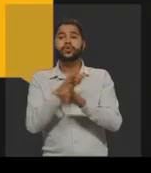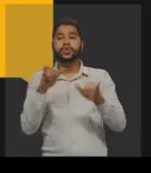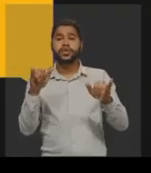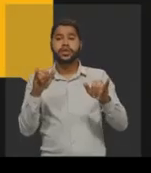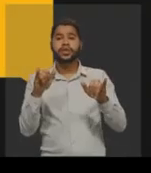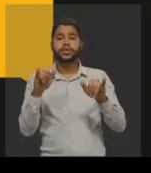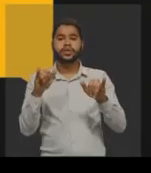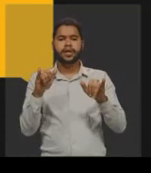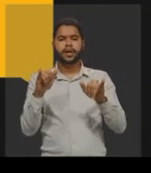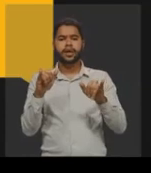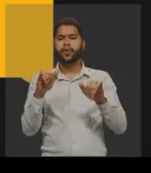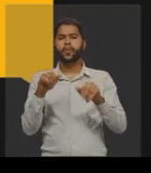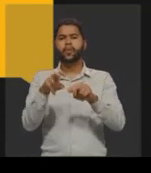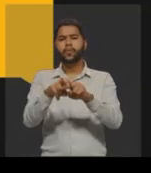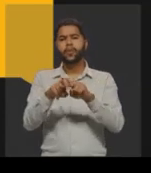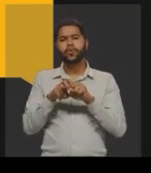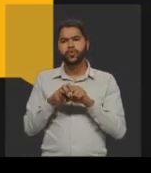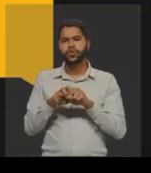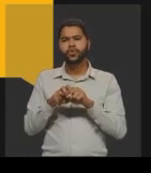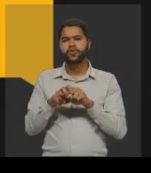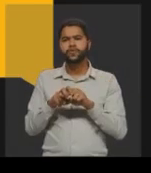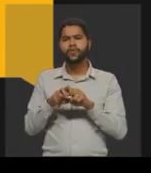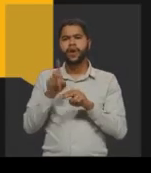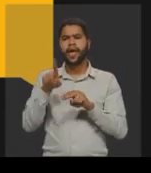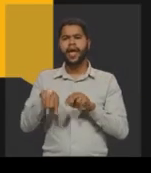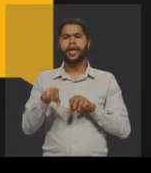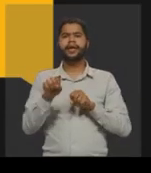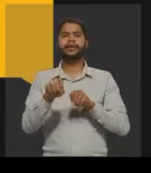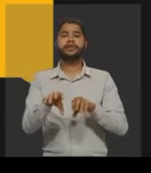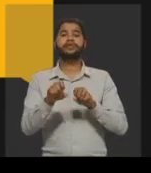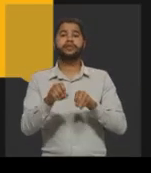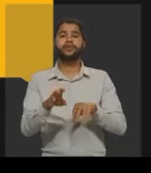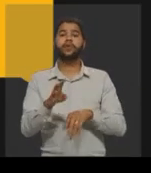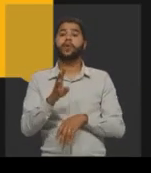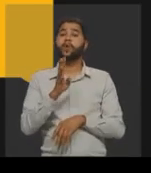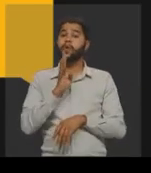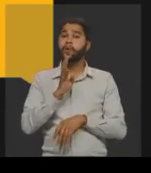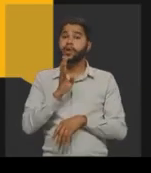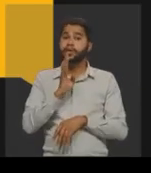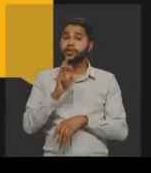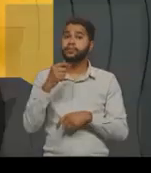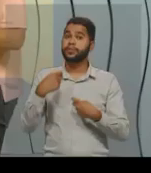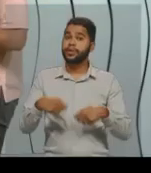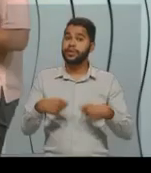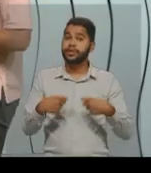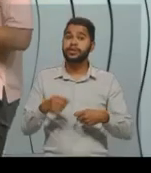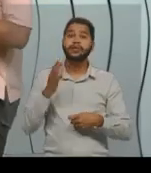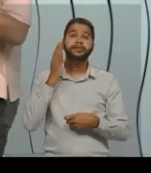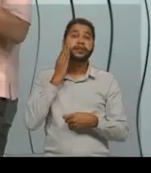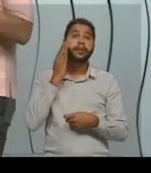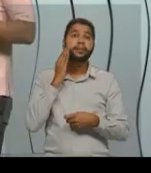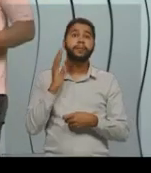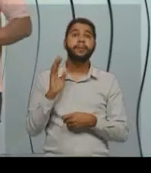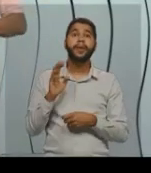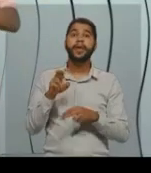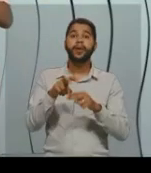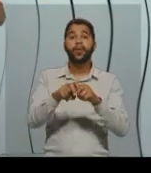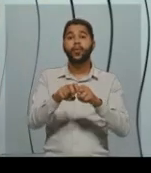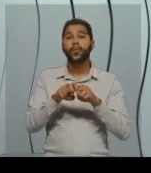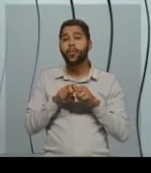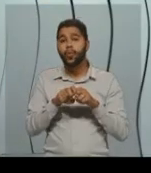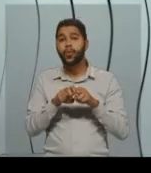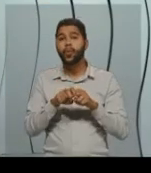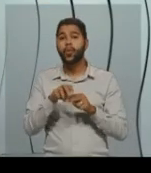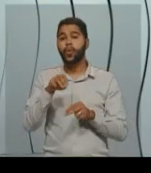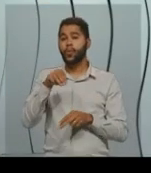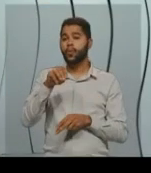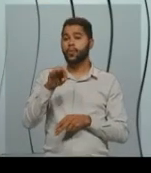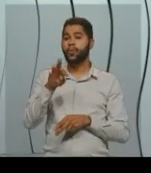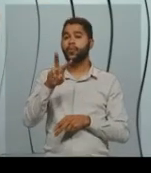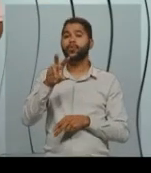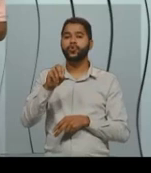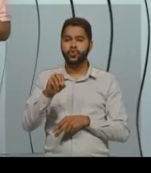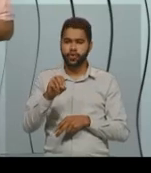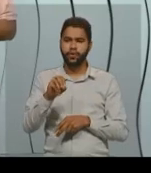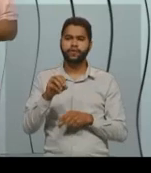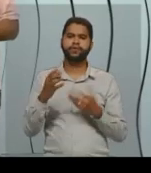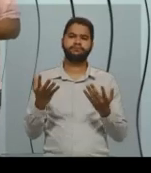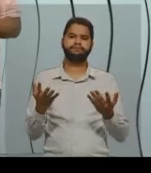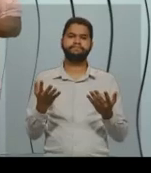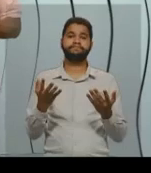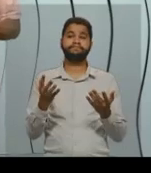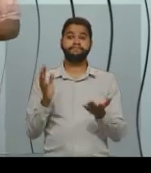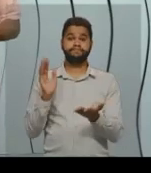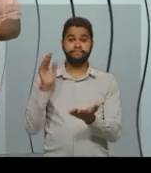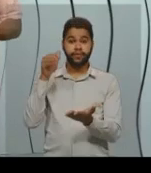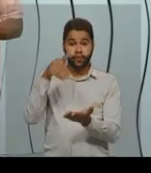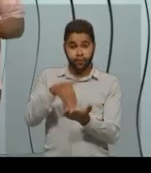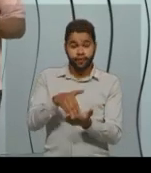de cada coisa é que ensinam. Conhecer é conhecer as causas. E aí, para a gente já ir para os